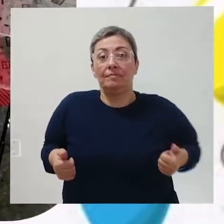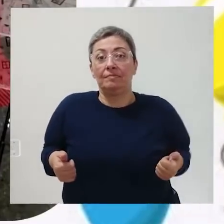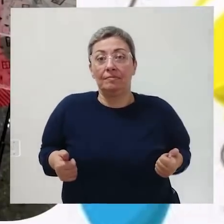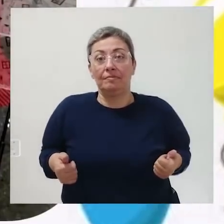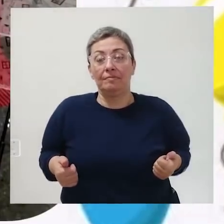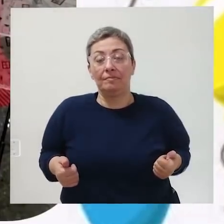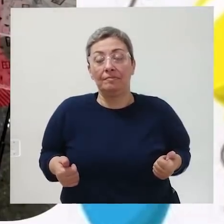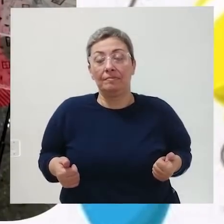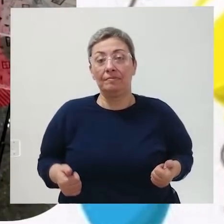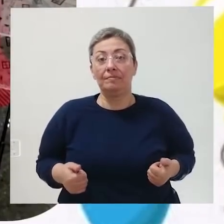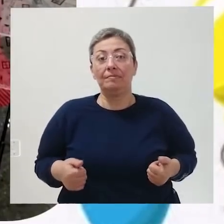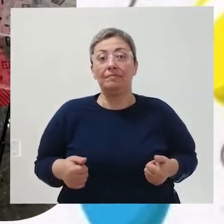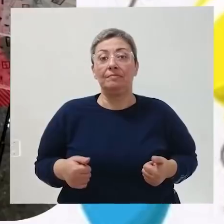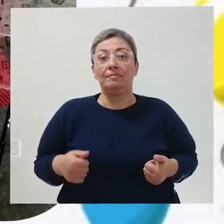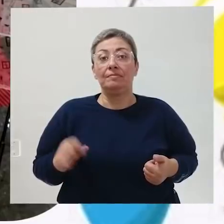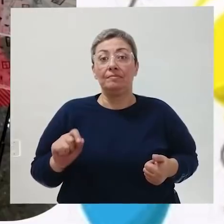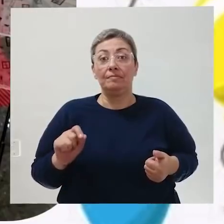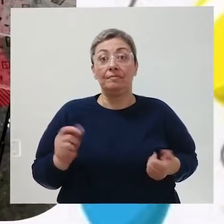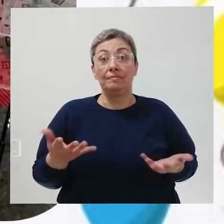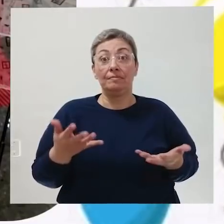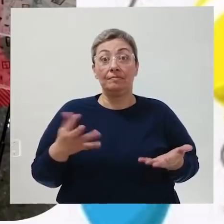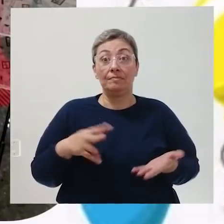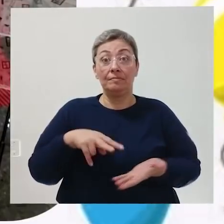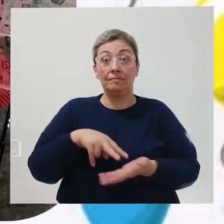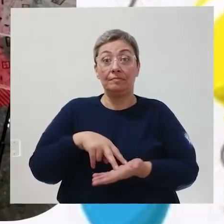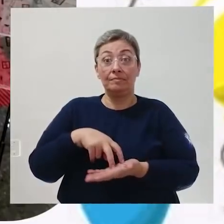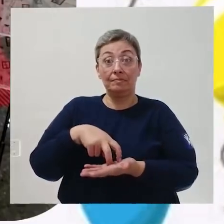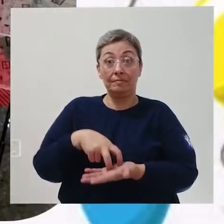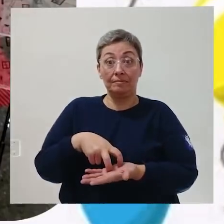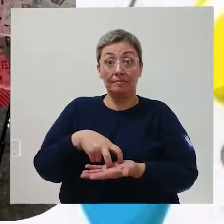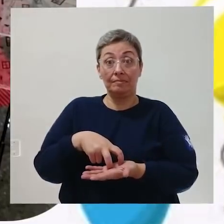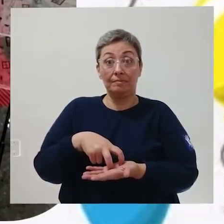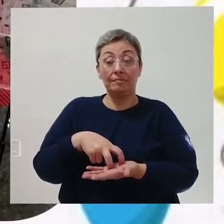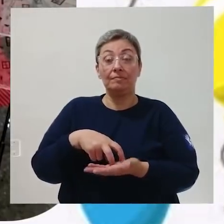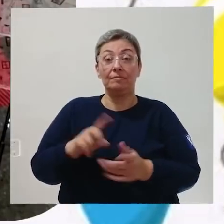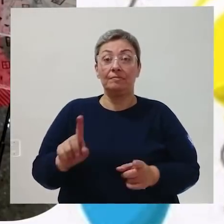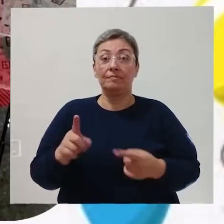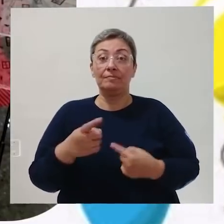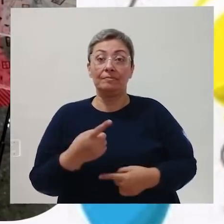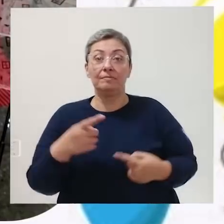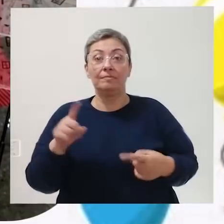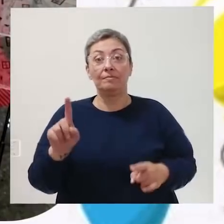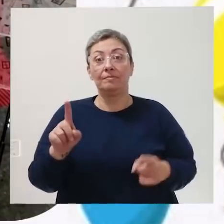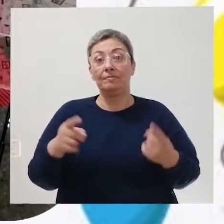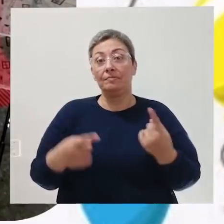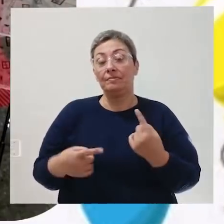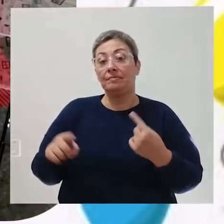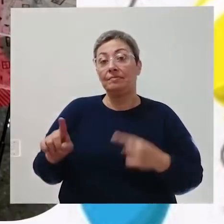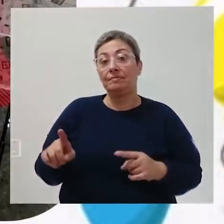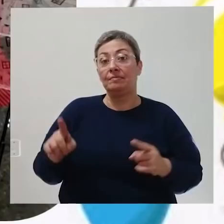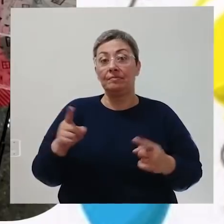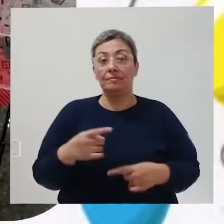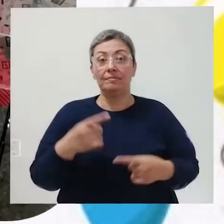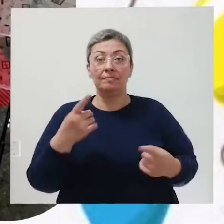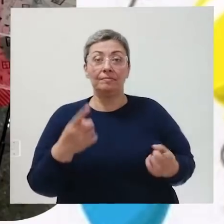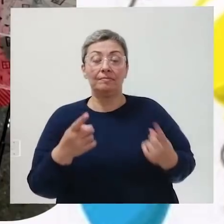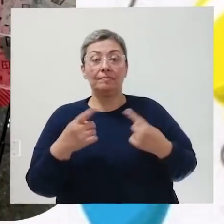trás e mais pra trás. E agora, joelhinho dobrado e tchu-tchu-tchá,